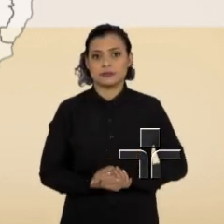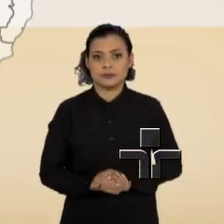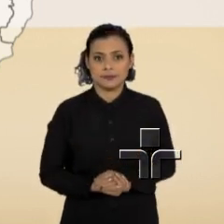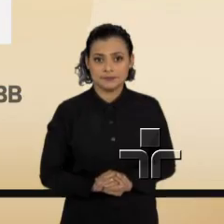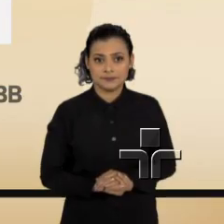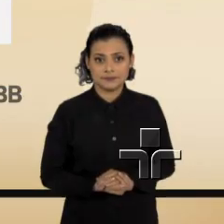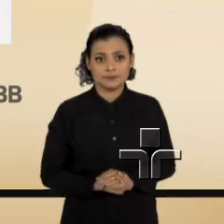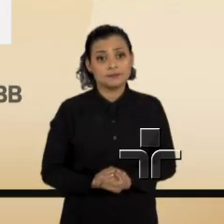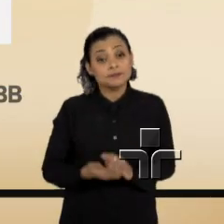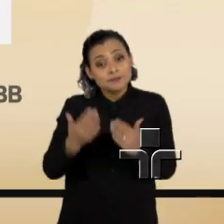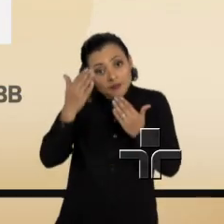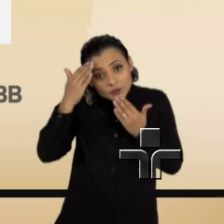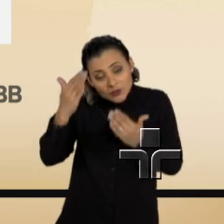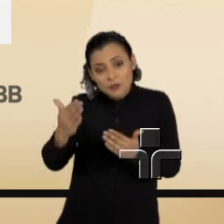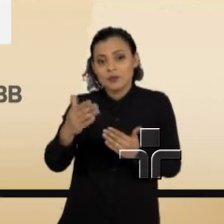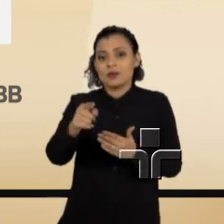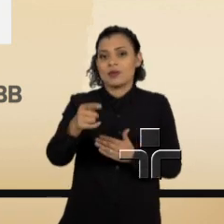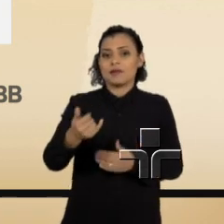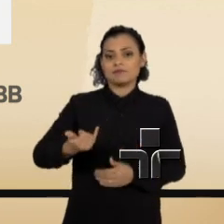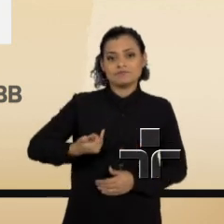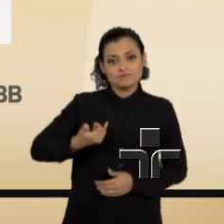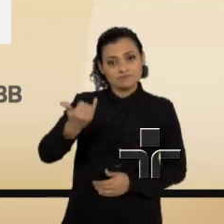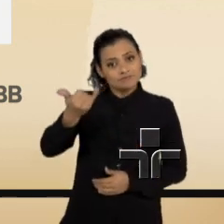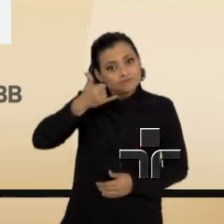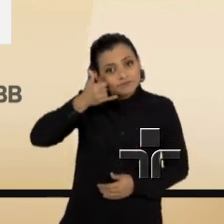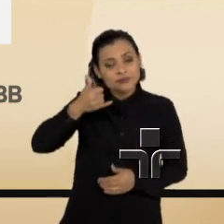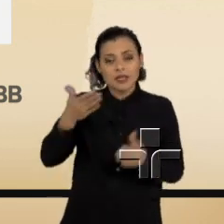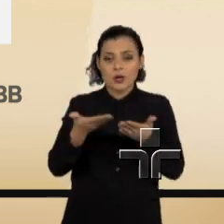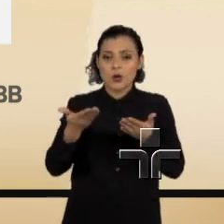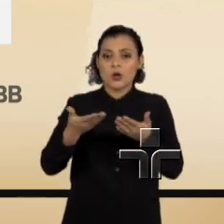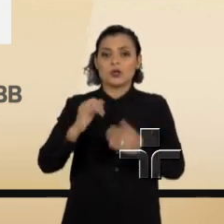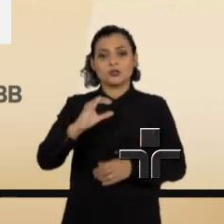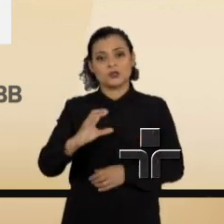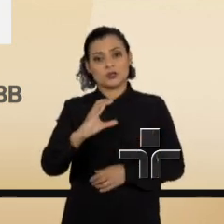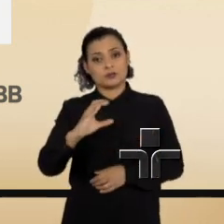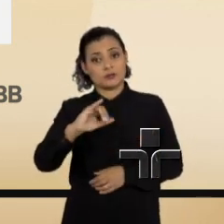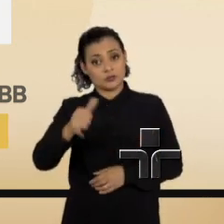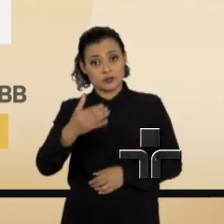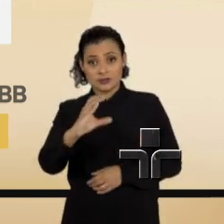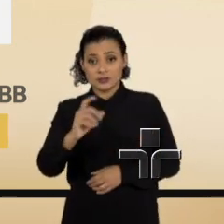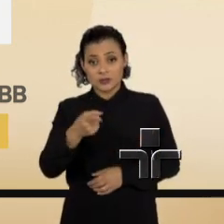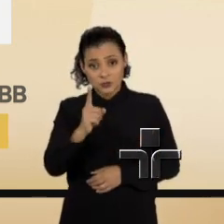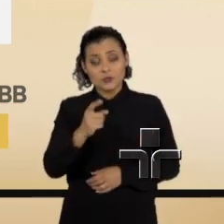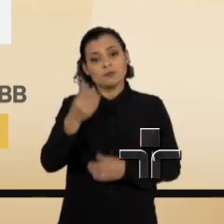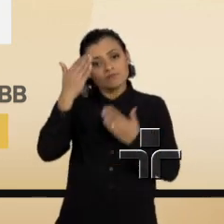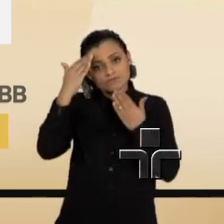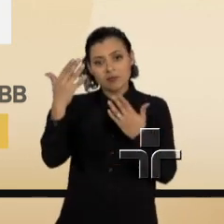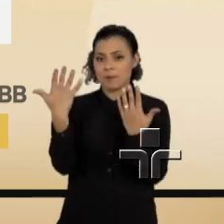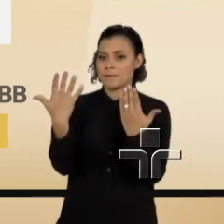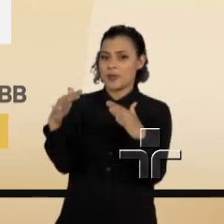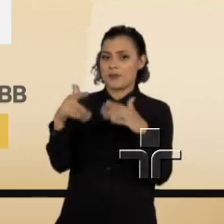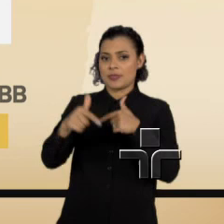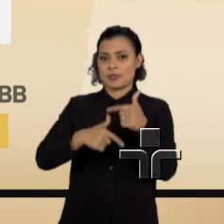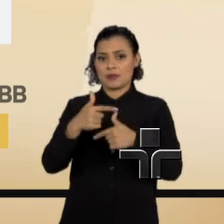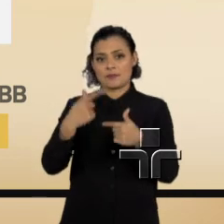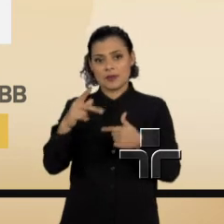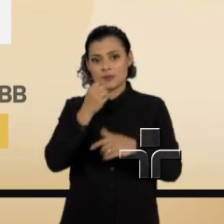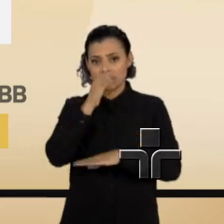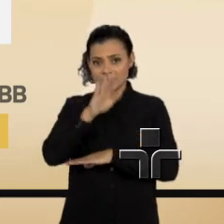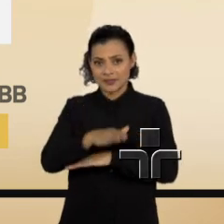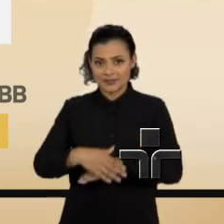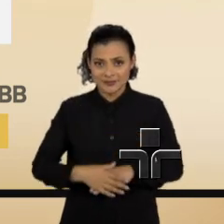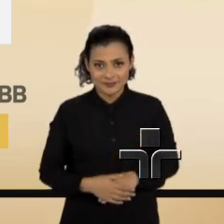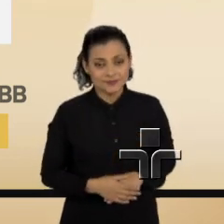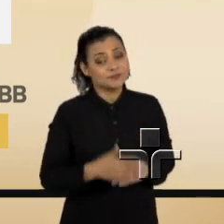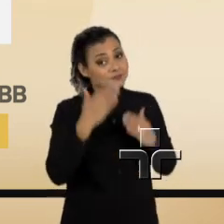Ok, Dom Mário, muito obrigado pela sua participação aqui no JC1 e a gente deseja sucesso aí no trabalho de vocês. Boa tarde. A